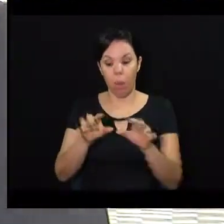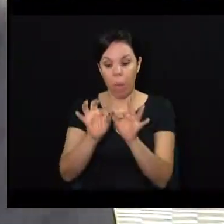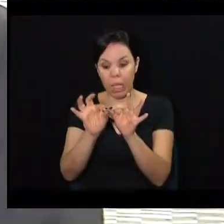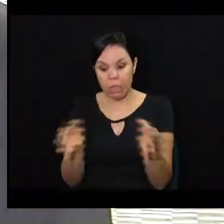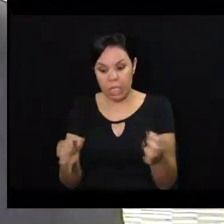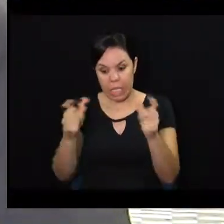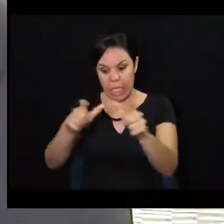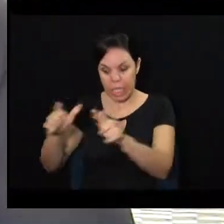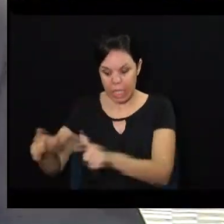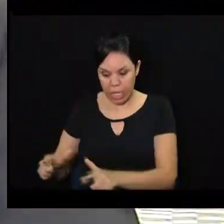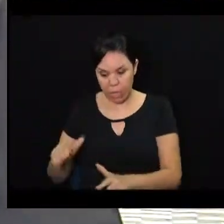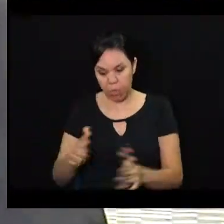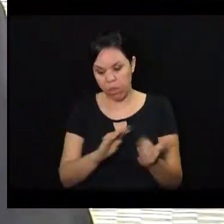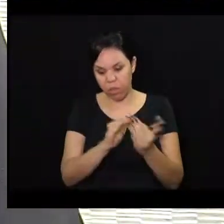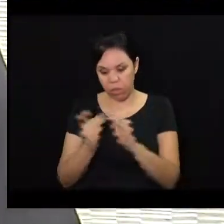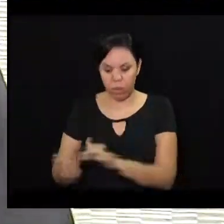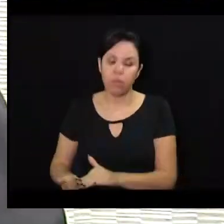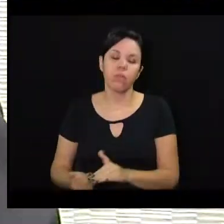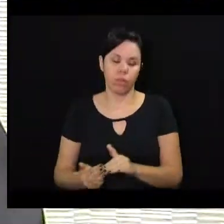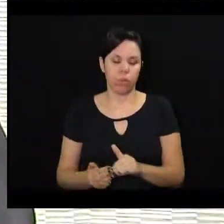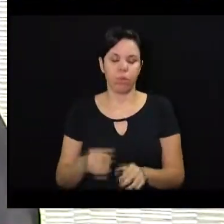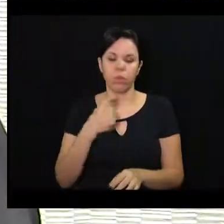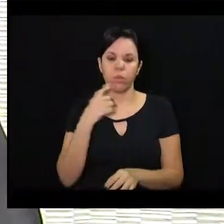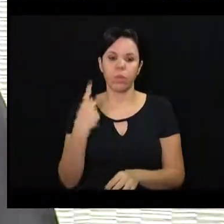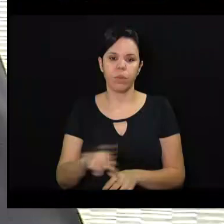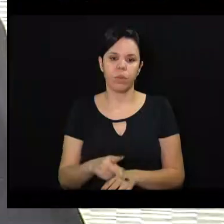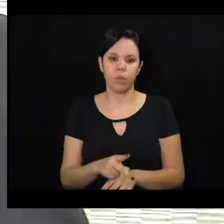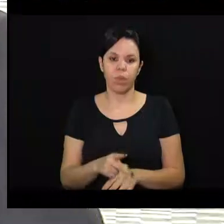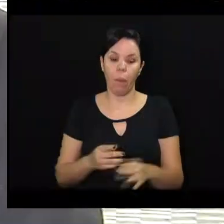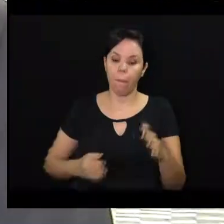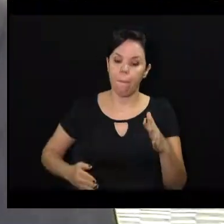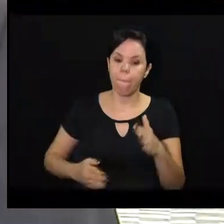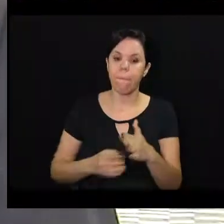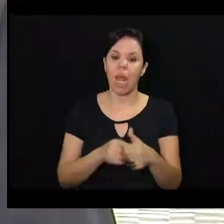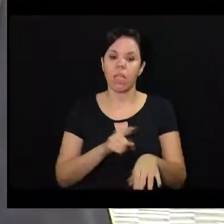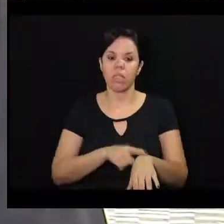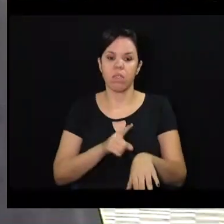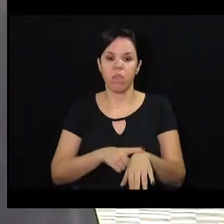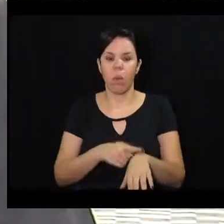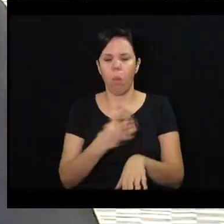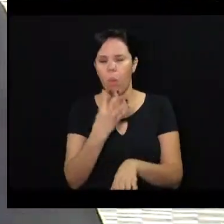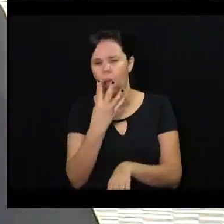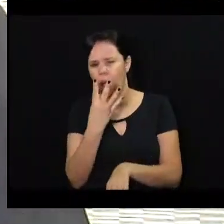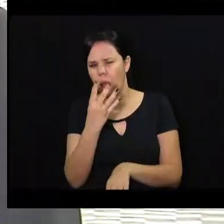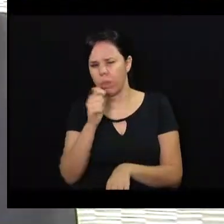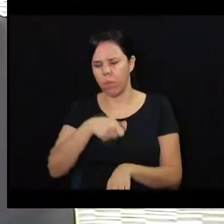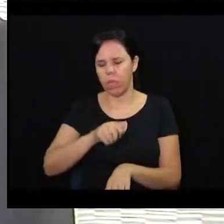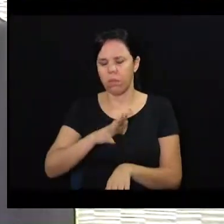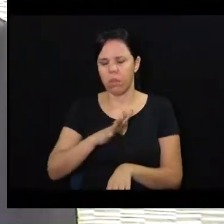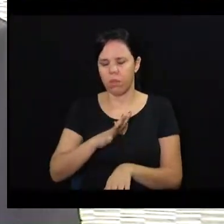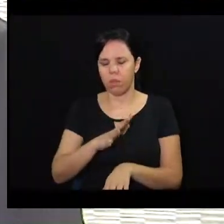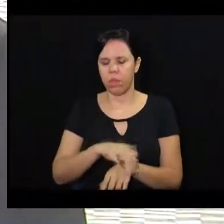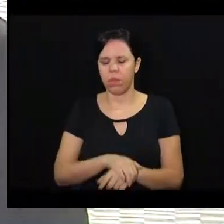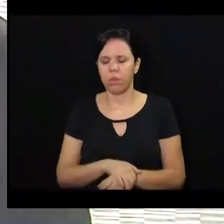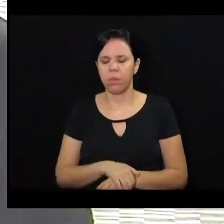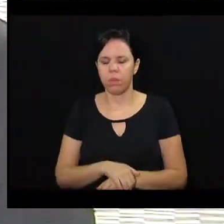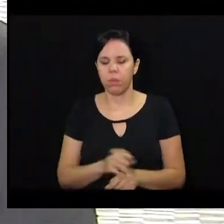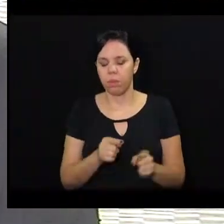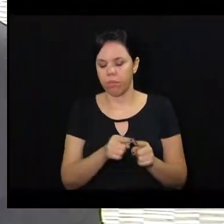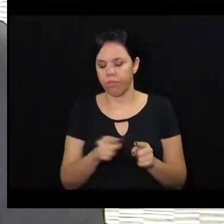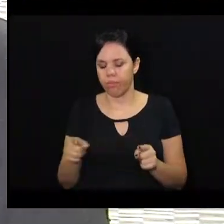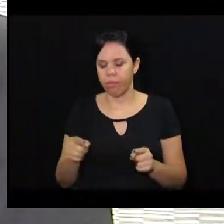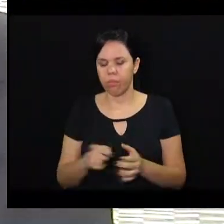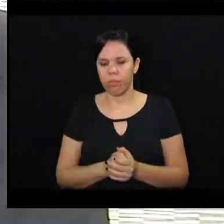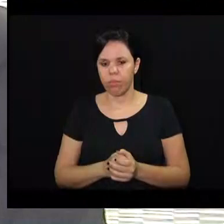cidade, e esse projeto, assim que contratado, foi dado aqui um prazo de 3 ou 4 meses para toda